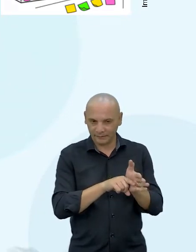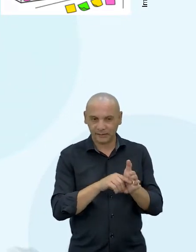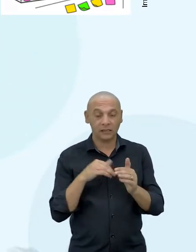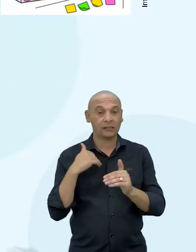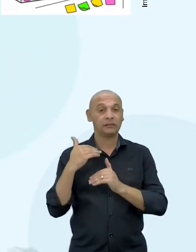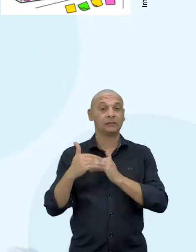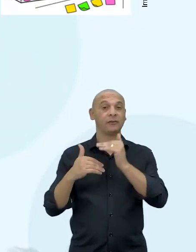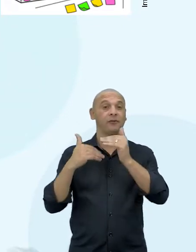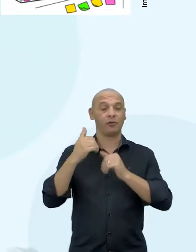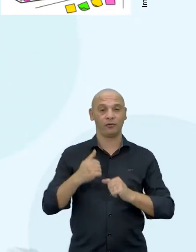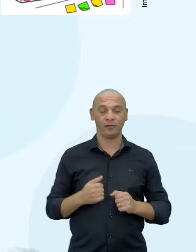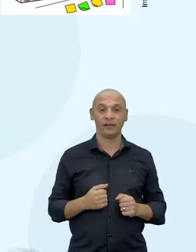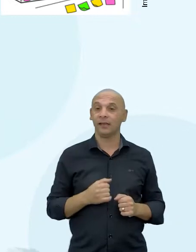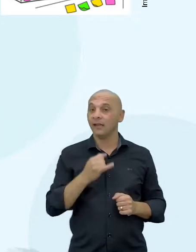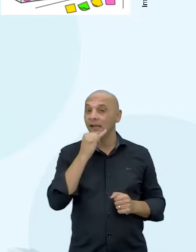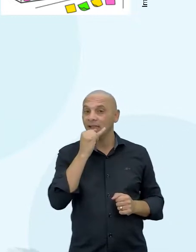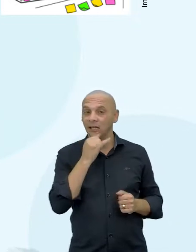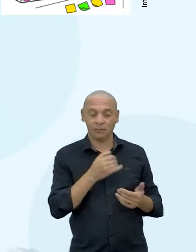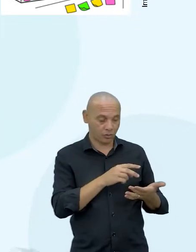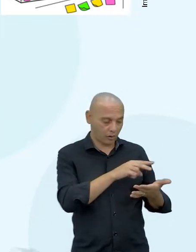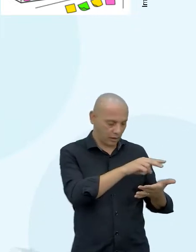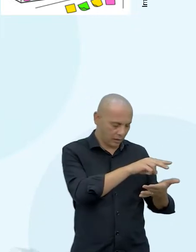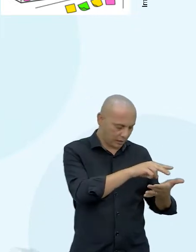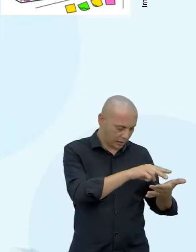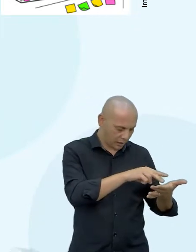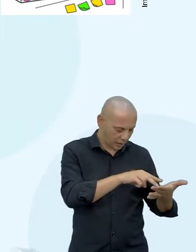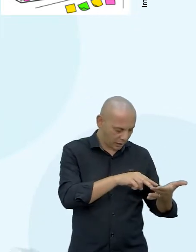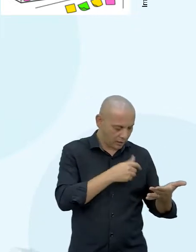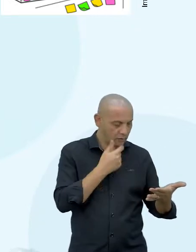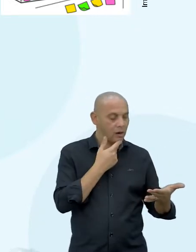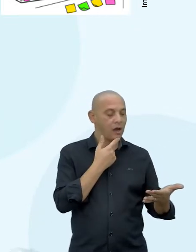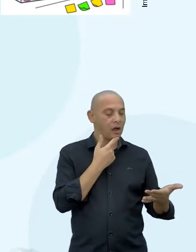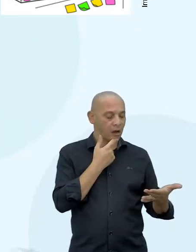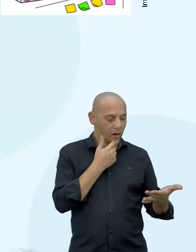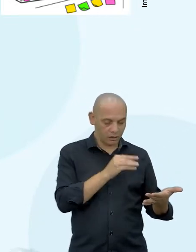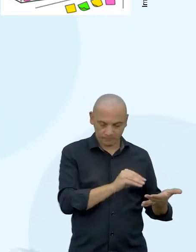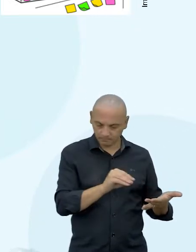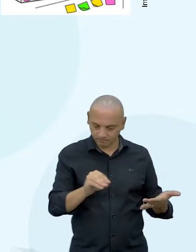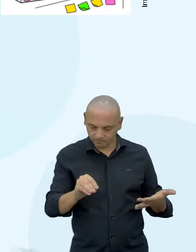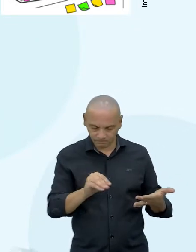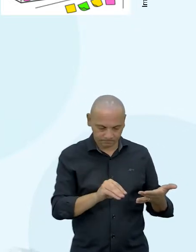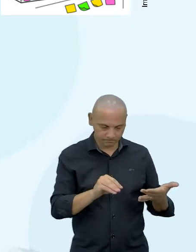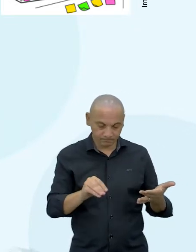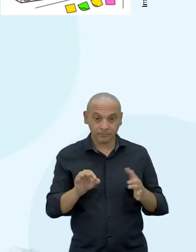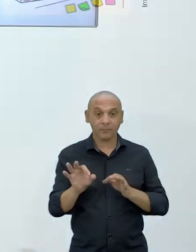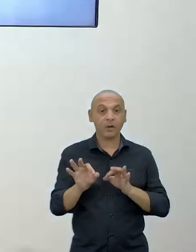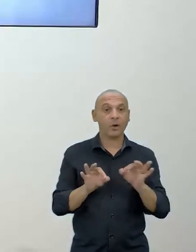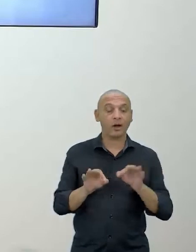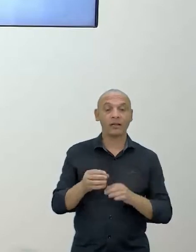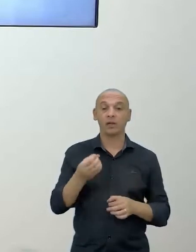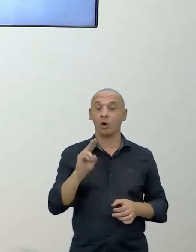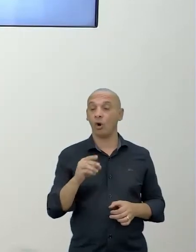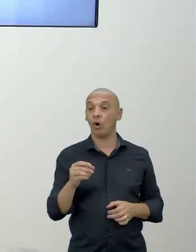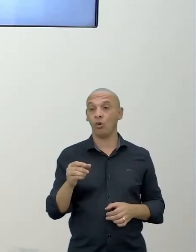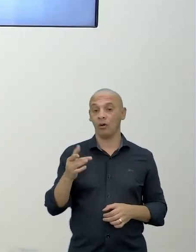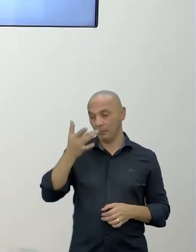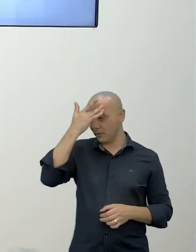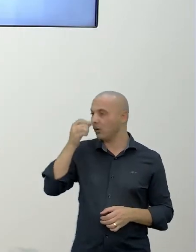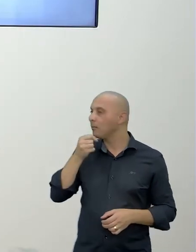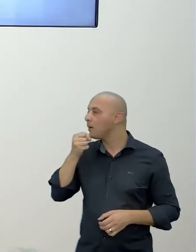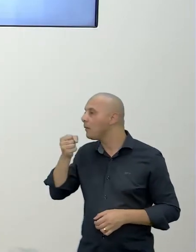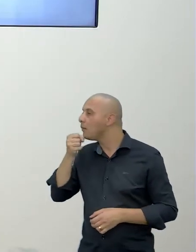tem o desenvolvimento desse plano de pesquisa, que é quando você vai colocar ele na prática. Então, pegar, às vezes, os documentos que você